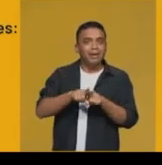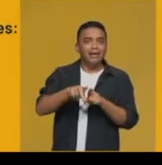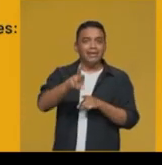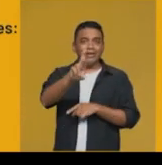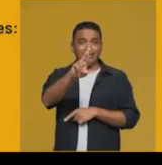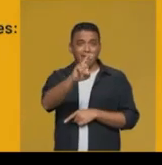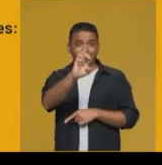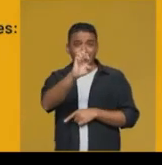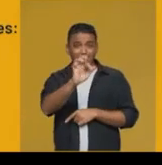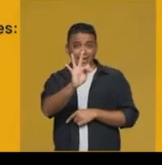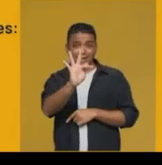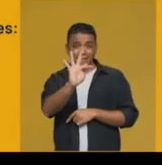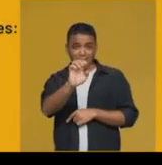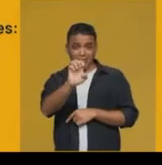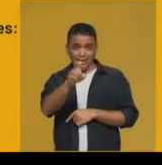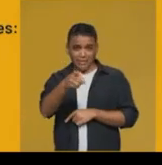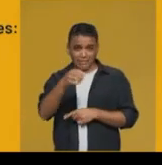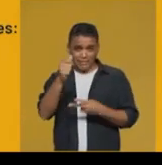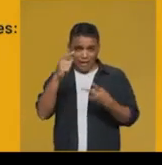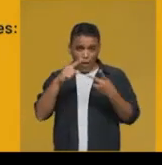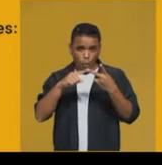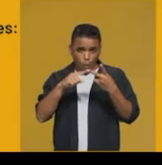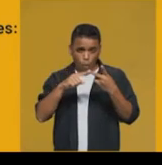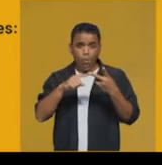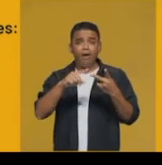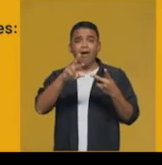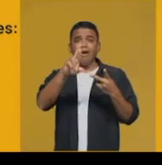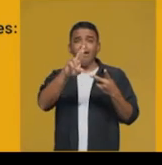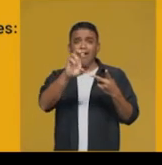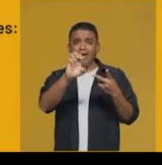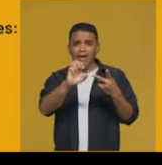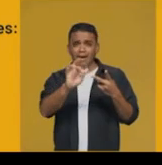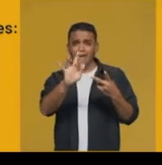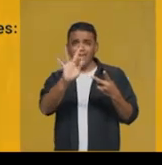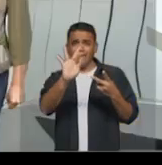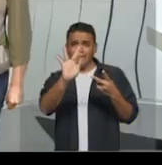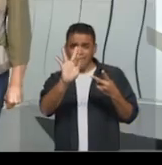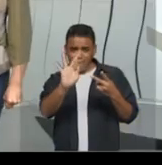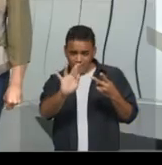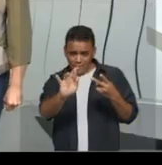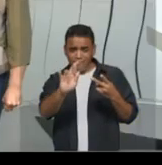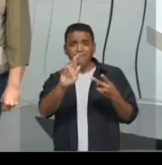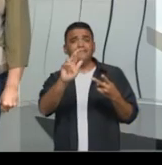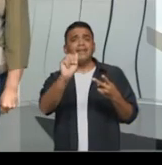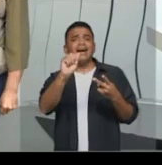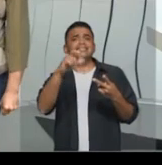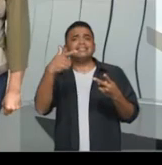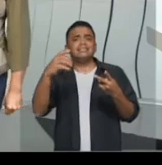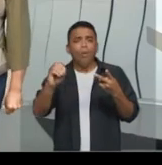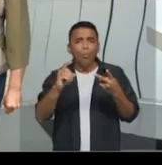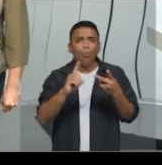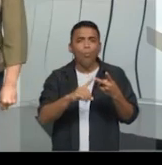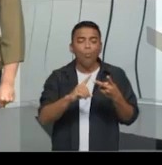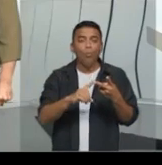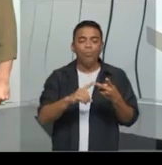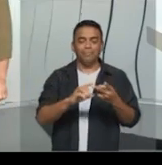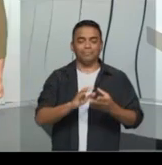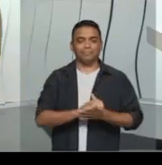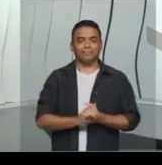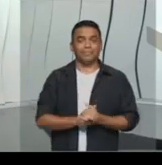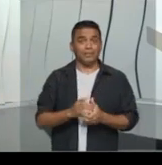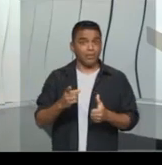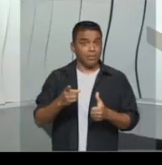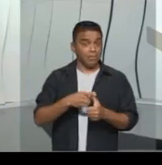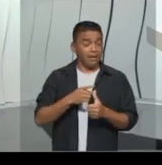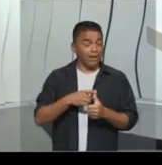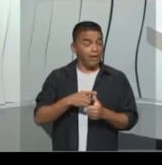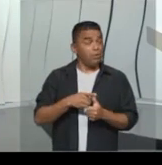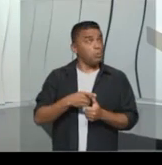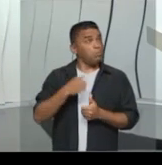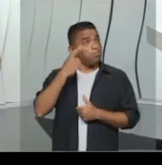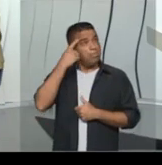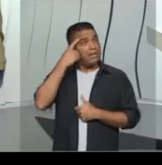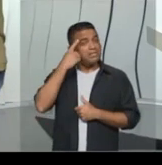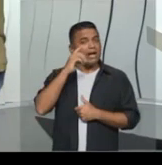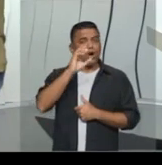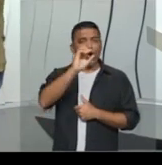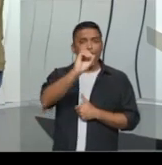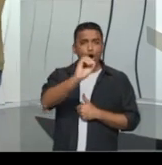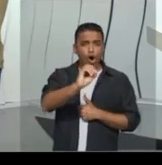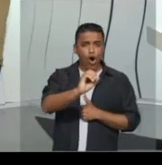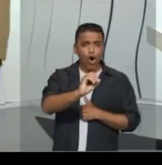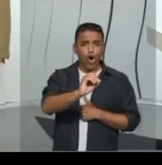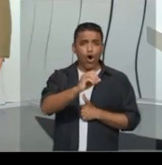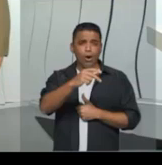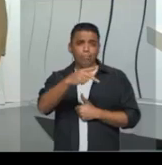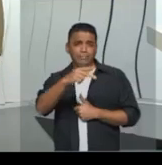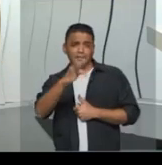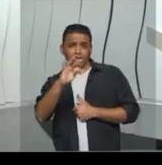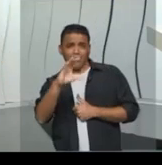da refração. Bom, a primeira ideia é que a ótica estuda a luz e os